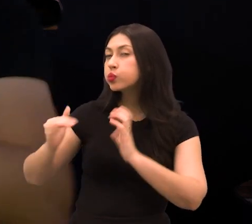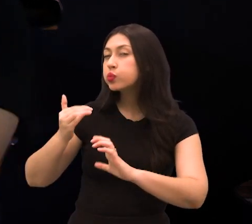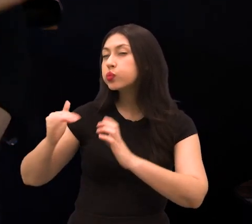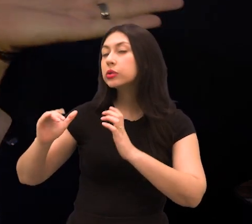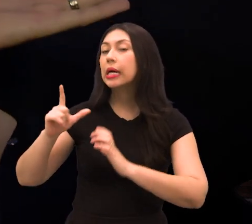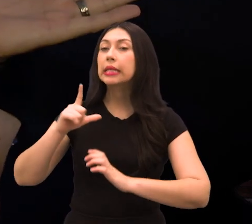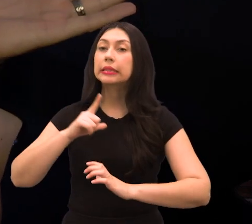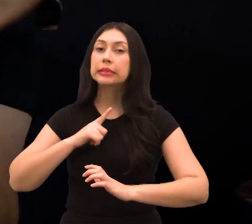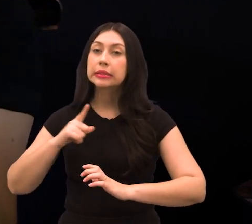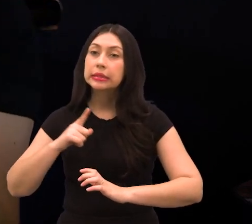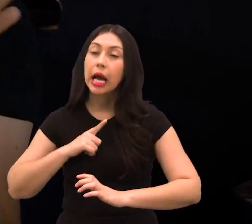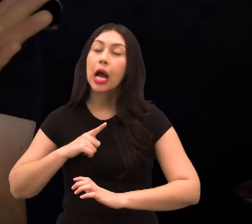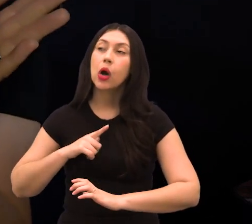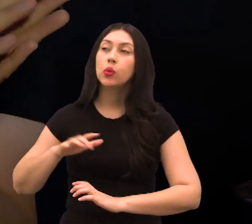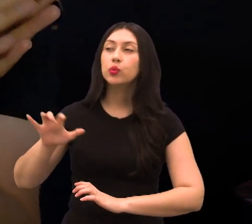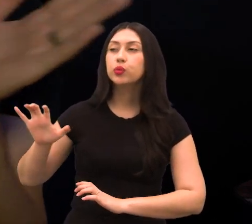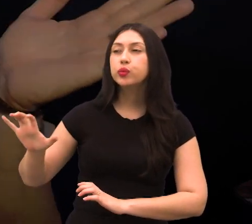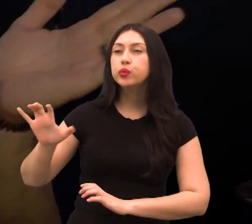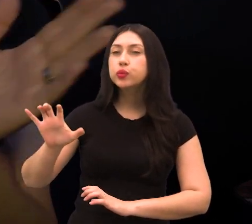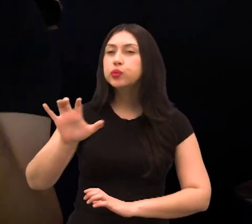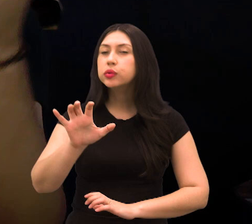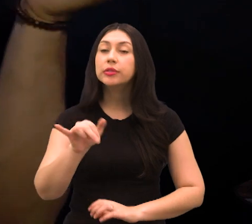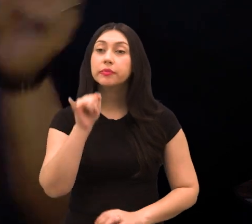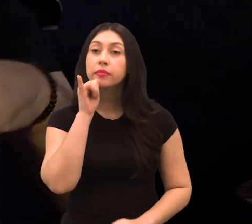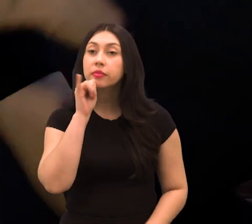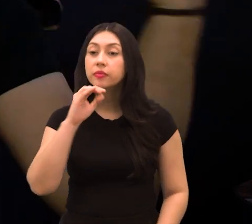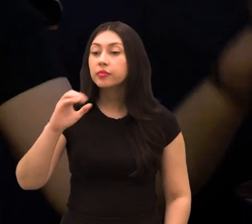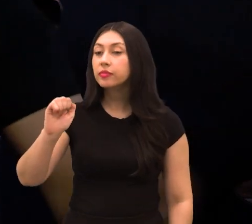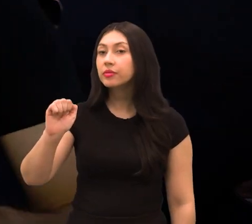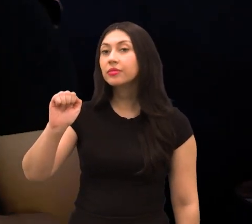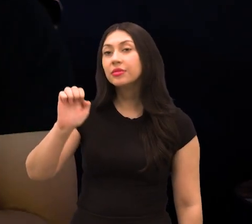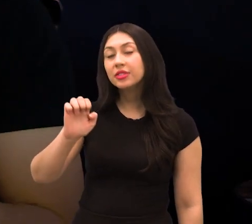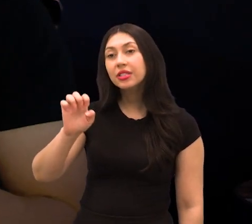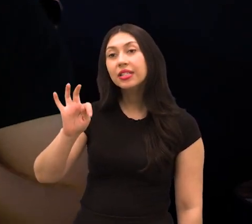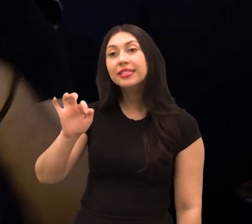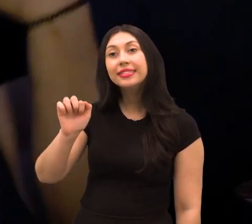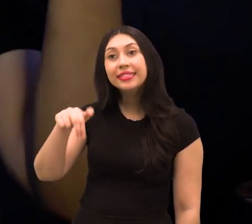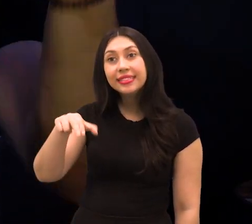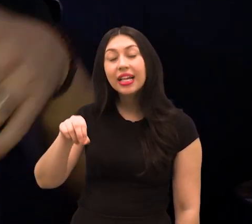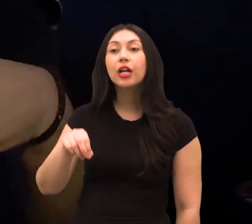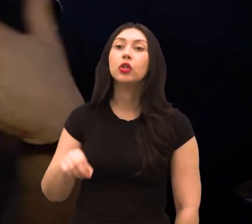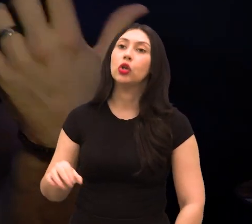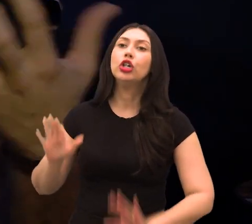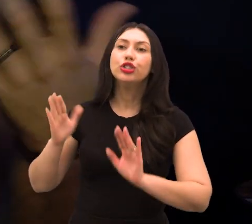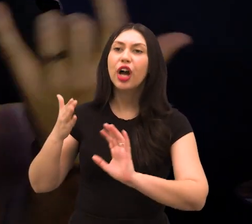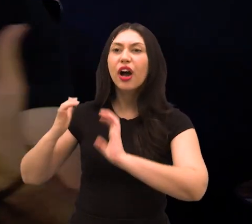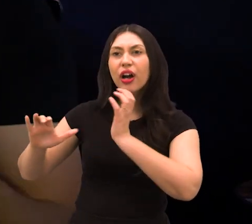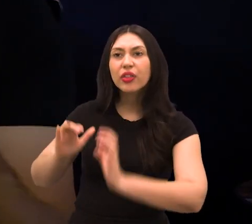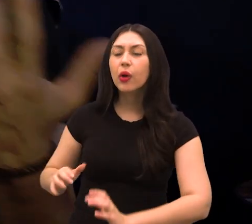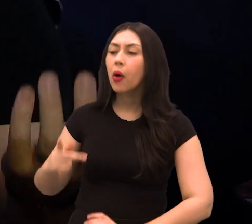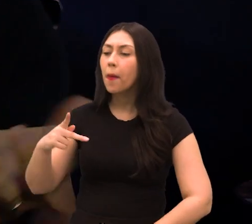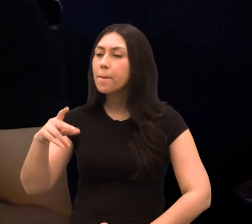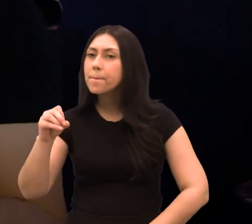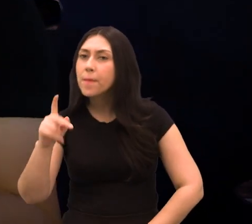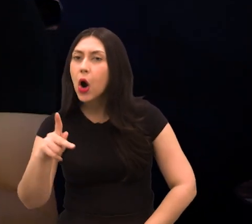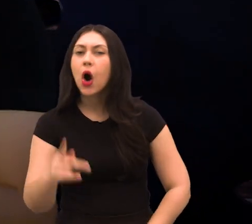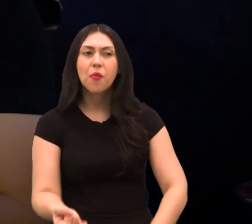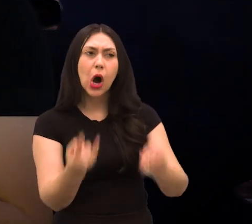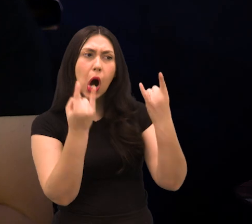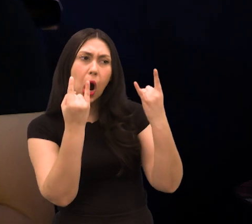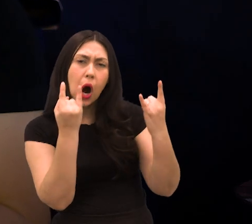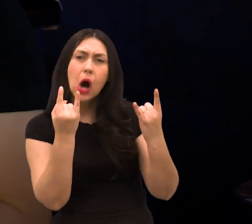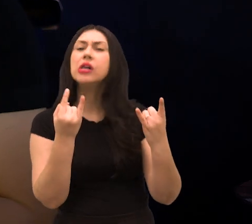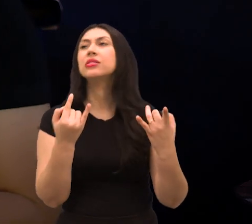o seu leque de maleabilidade. Por exemplo, o Caetano gravou rock, gravou pop, gravou bossa nova, gravou tudo. Então essas